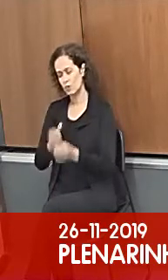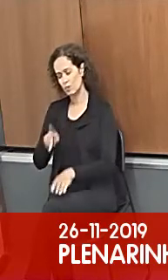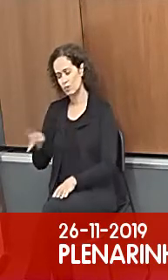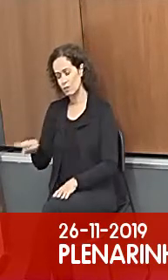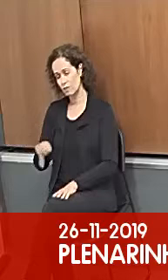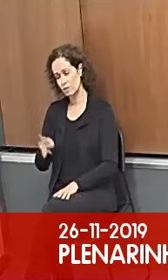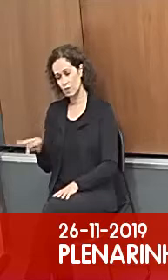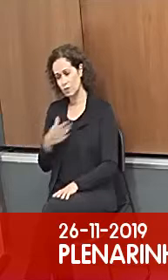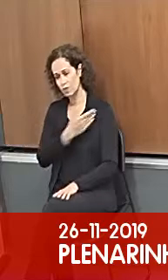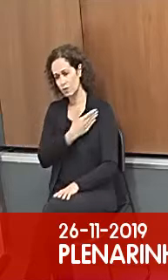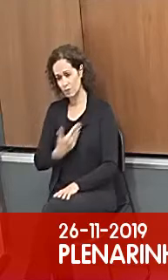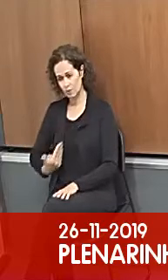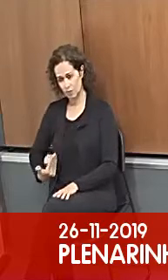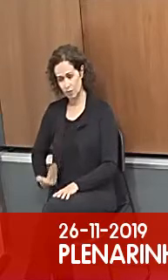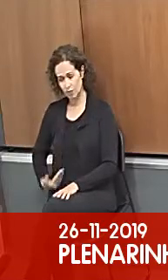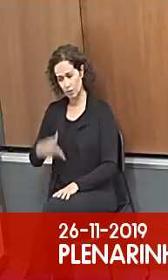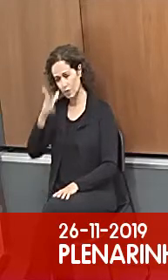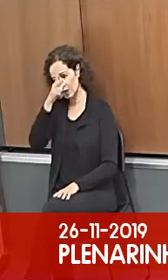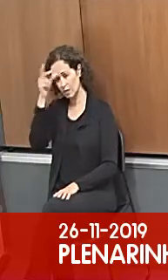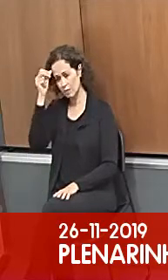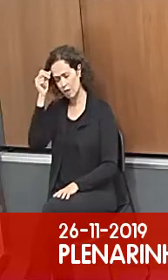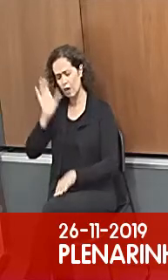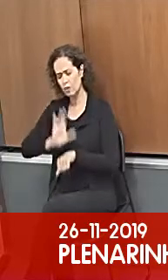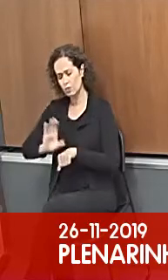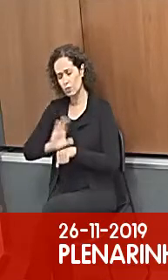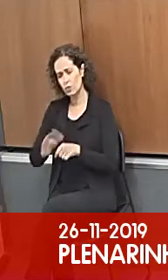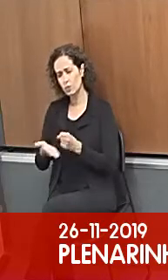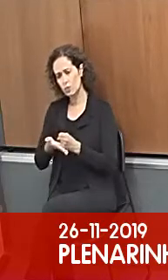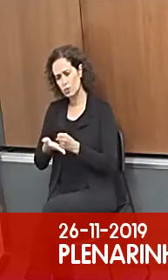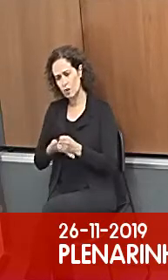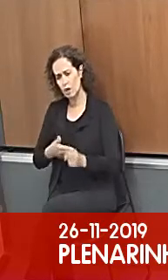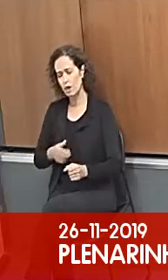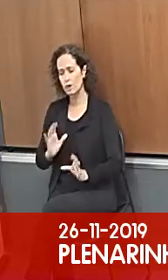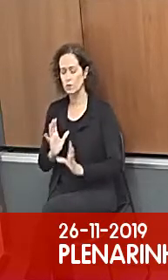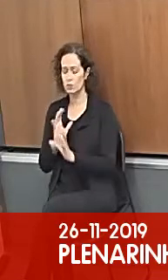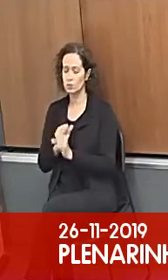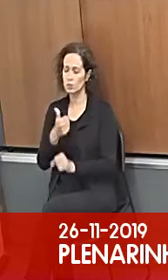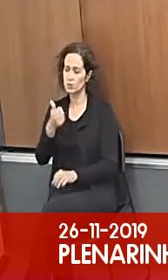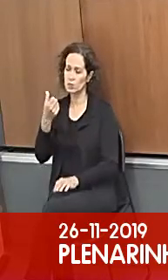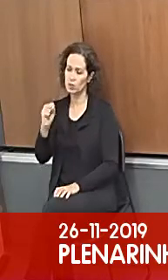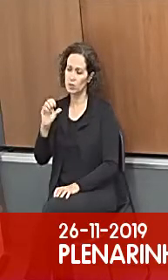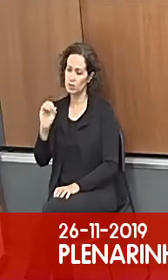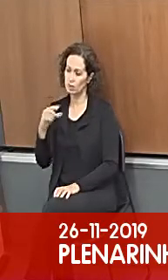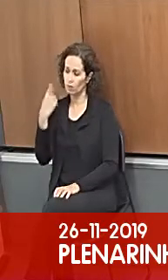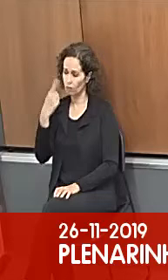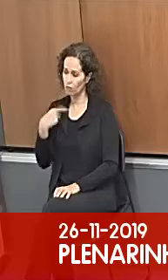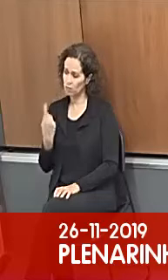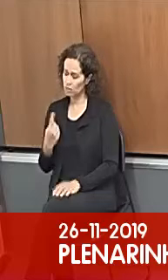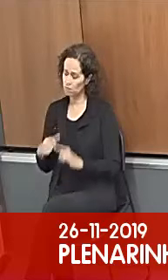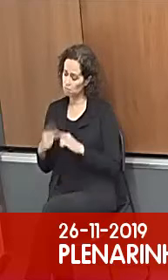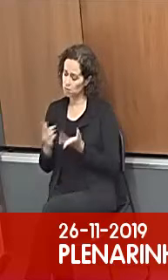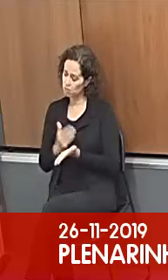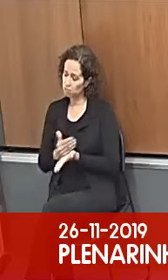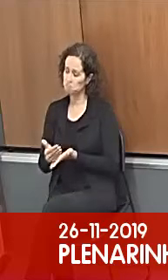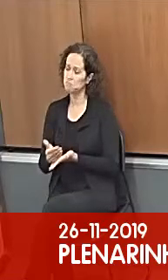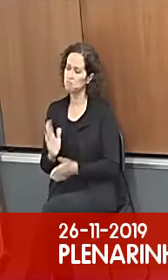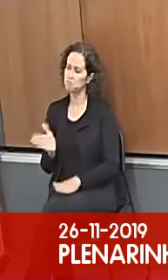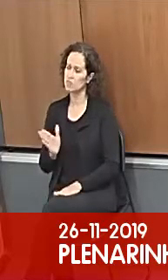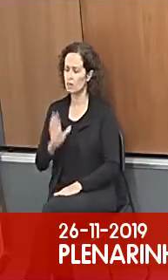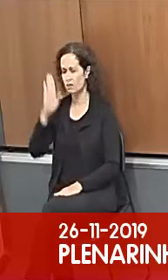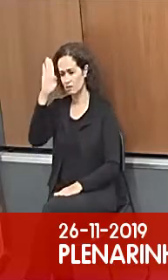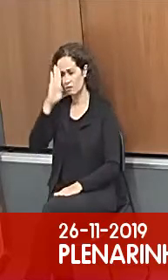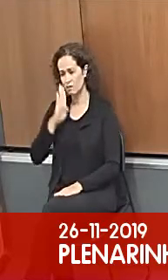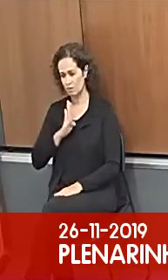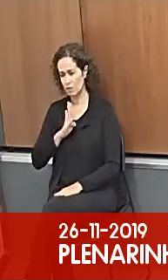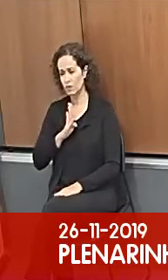professores da rede estadual municipal. É um curso básico de 180 horas, mas é um início. É um curso